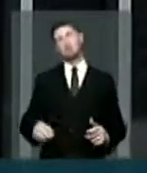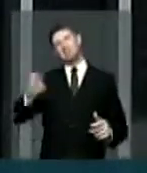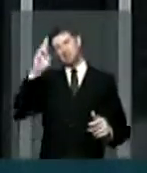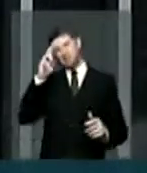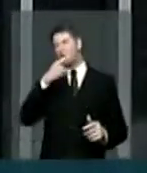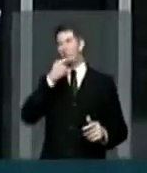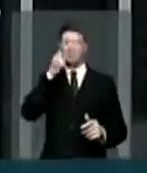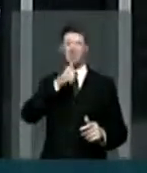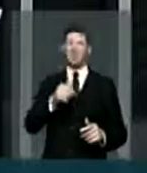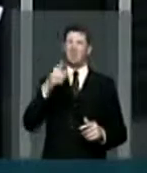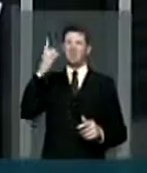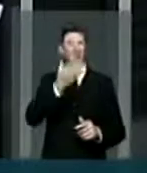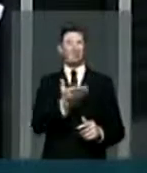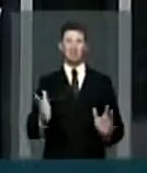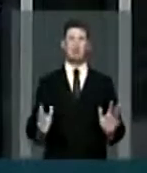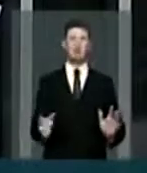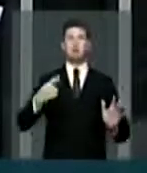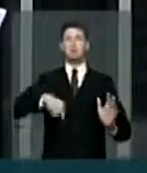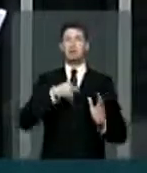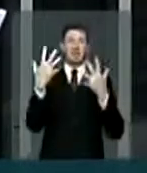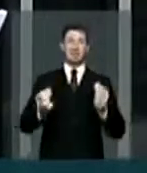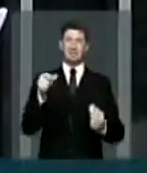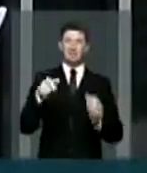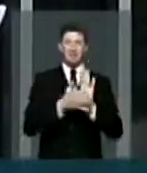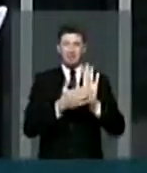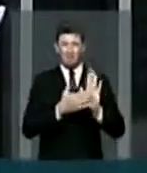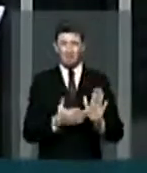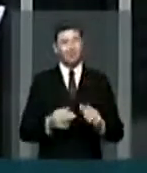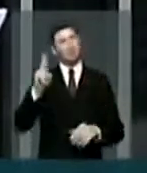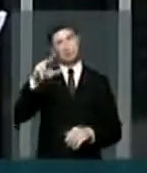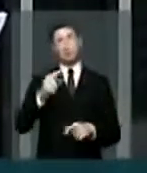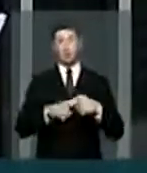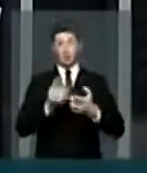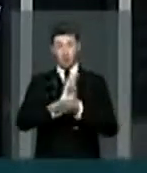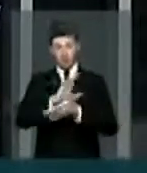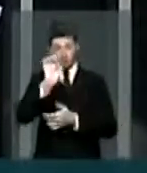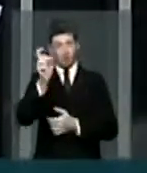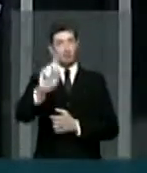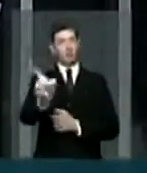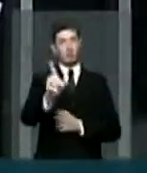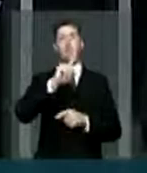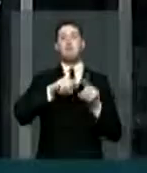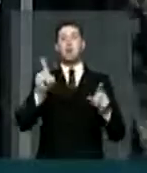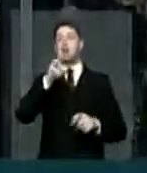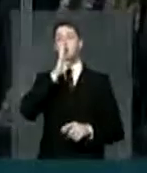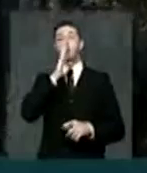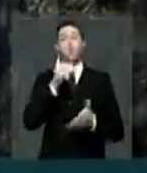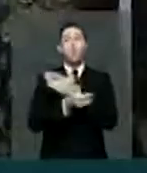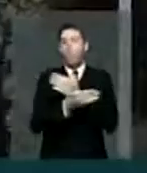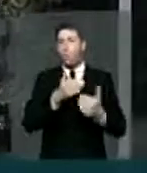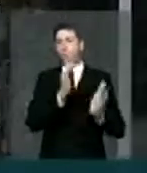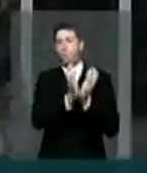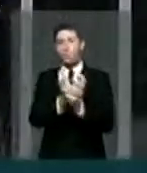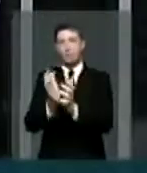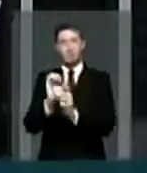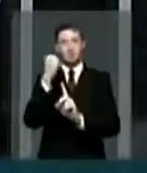senhores parlamentares, não podemos aprovar essa proposta, pois não trata de homofobia, mas de calar qualquer segmento da